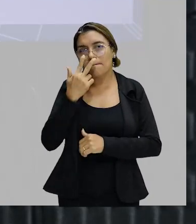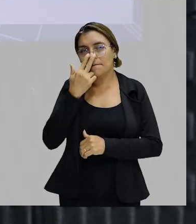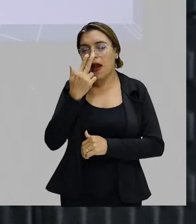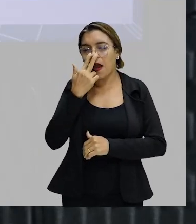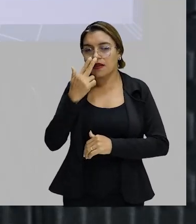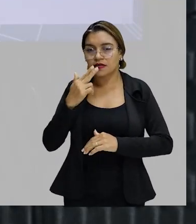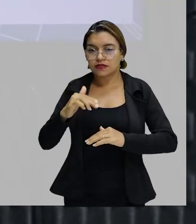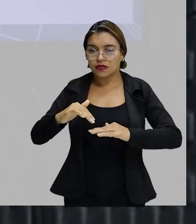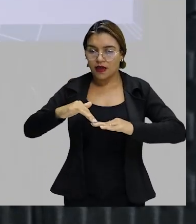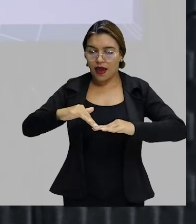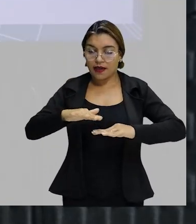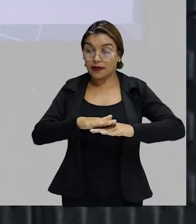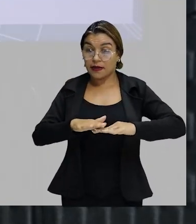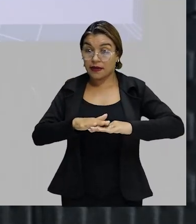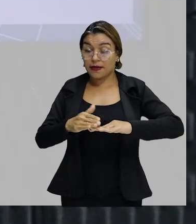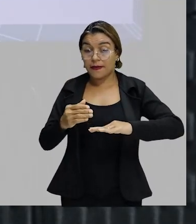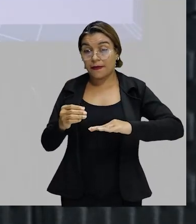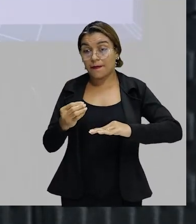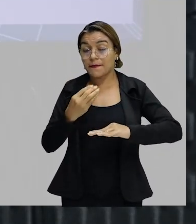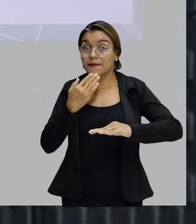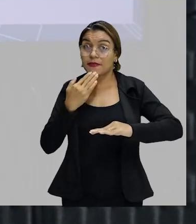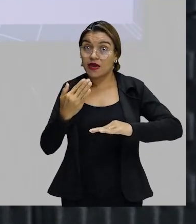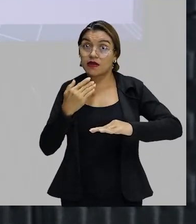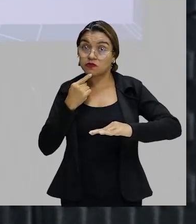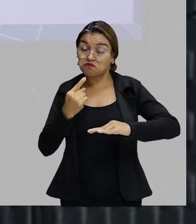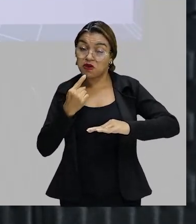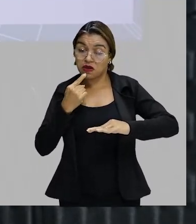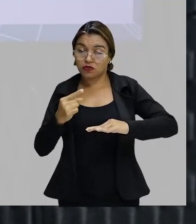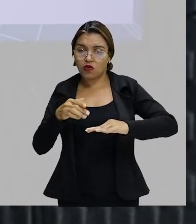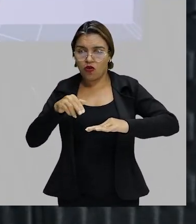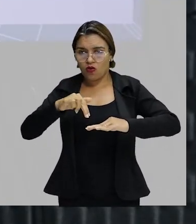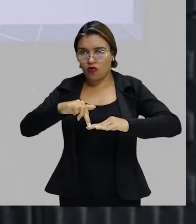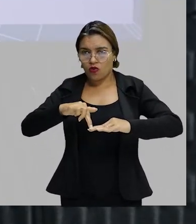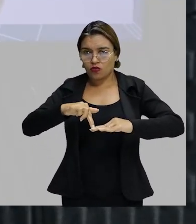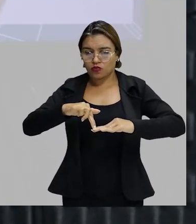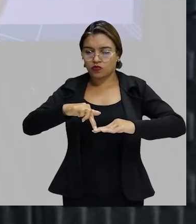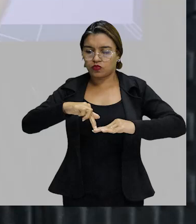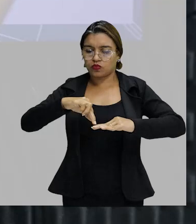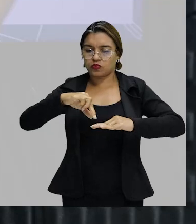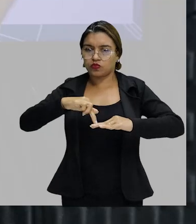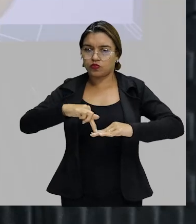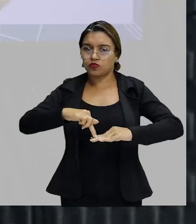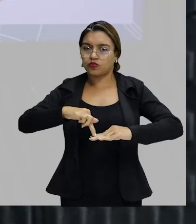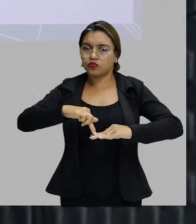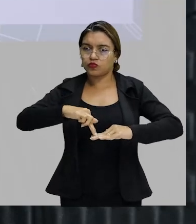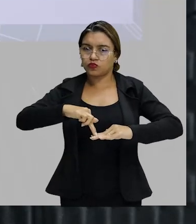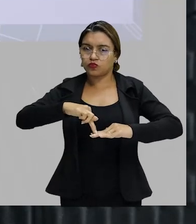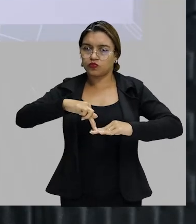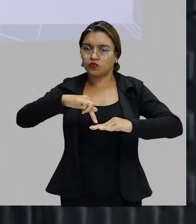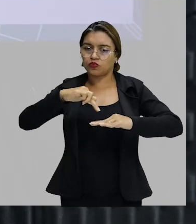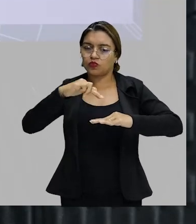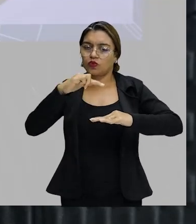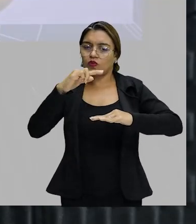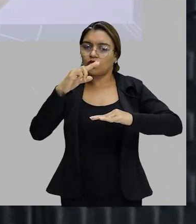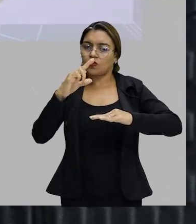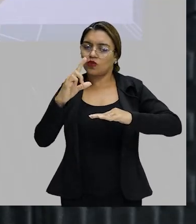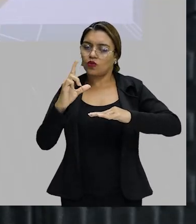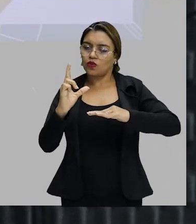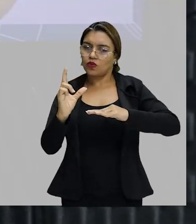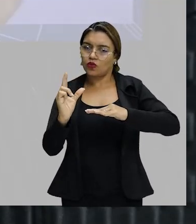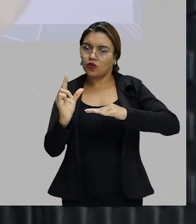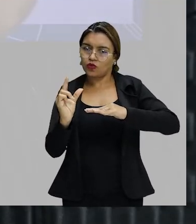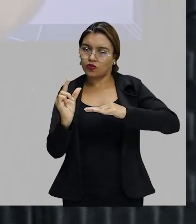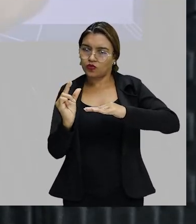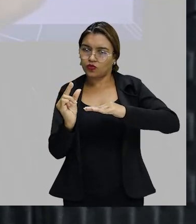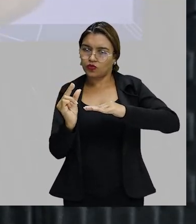plataforma que a gente fica com medo da do Atleta bater a cabeça nessa plataforma tá aqui ó ela vai lança as perna para cima e aqui